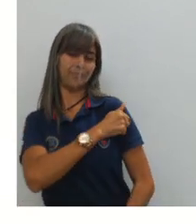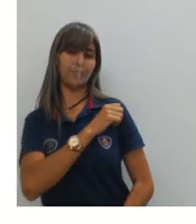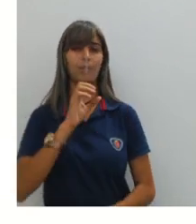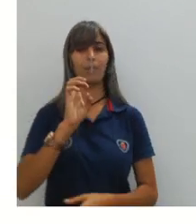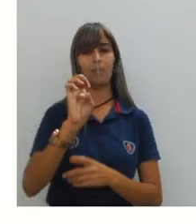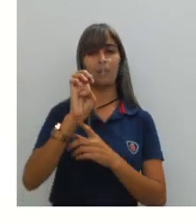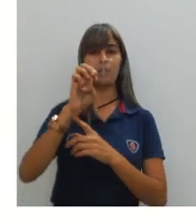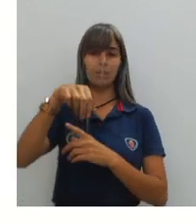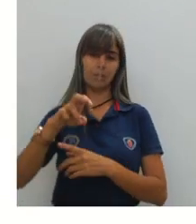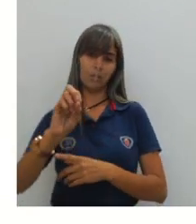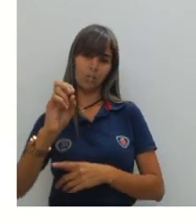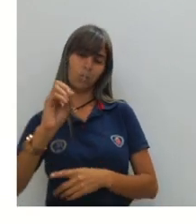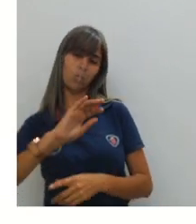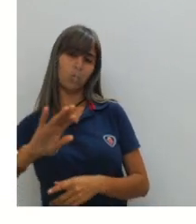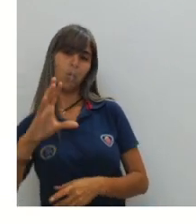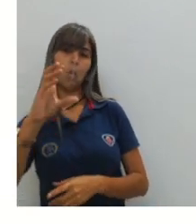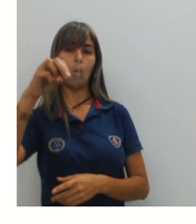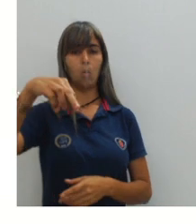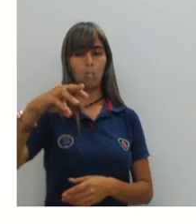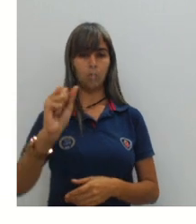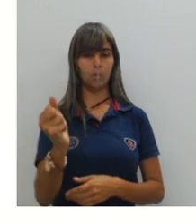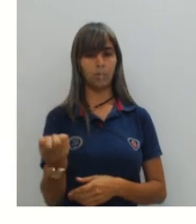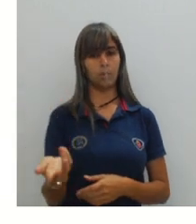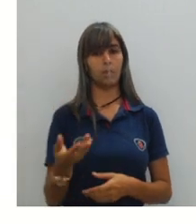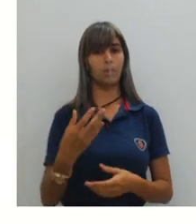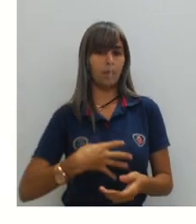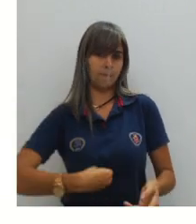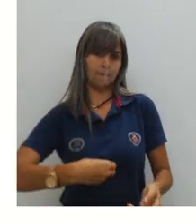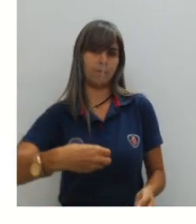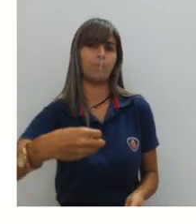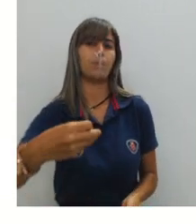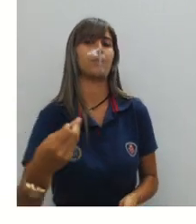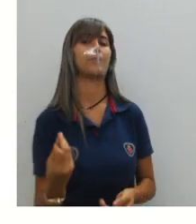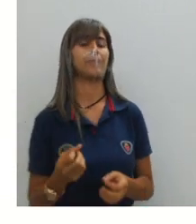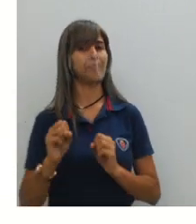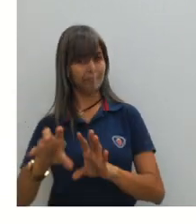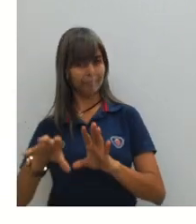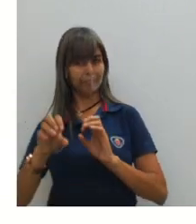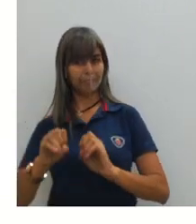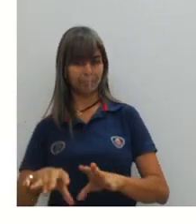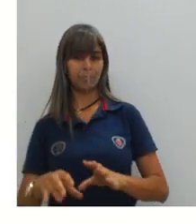comum e senso crítico. O senso comum é aquilo que vem de geração em geração e que nos é